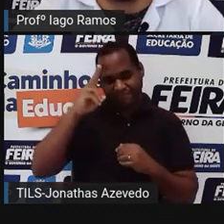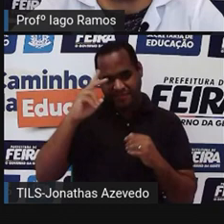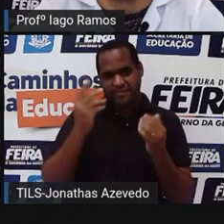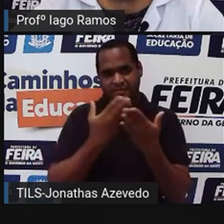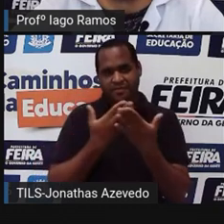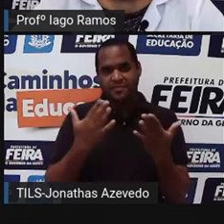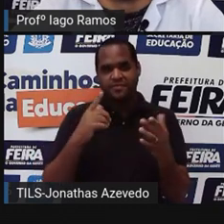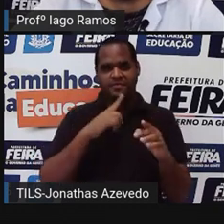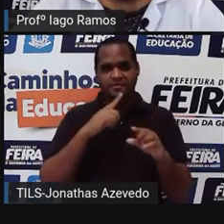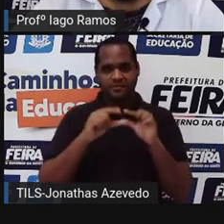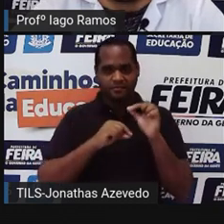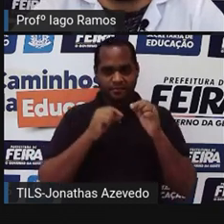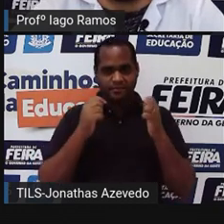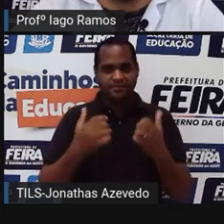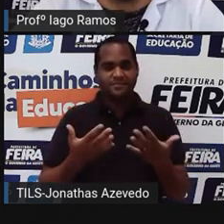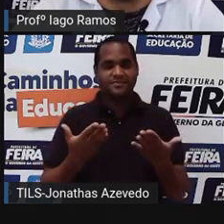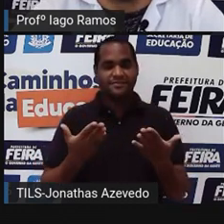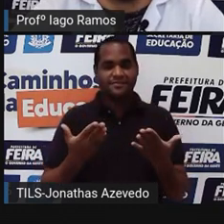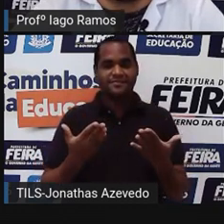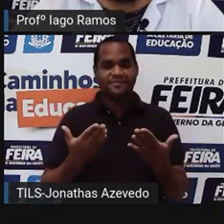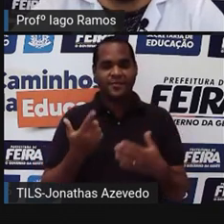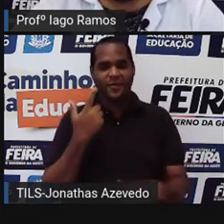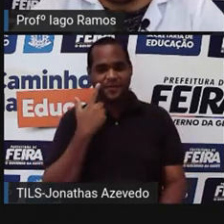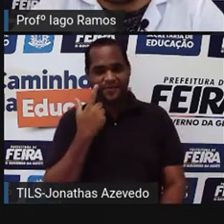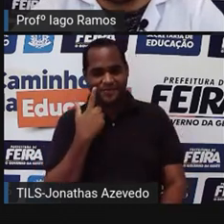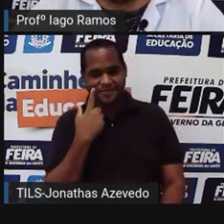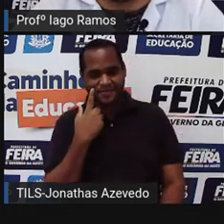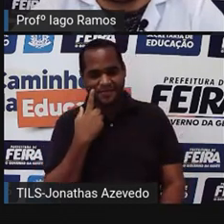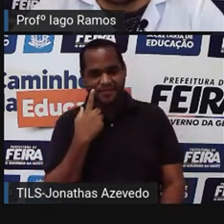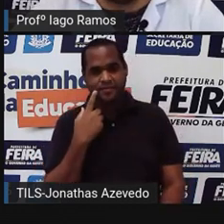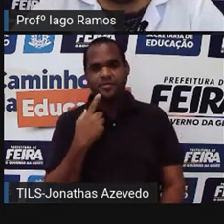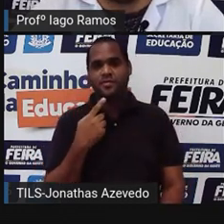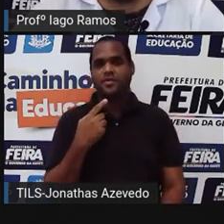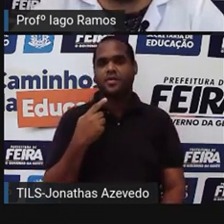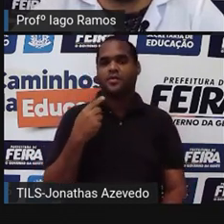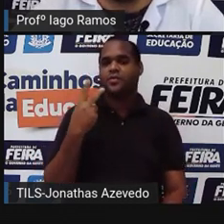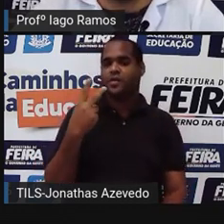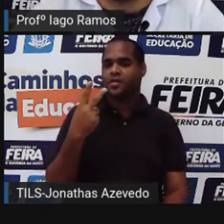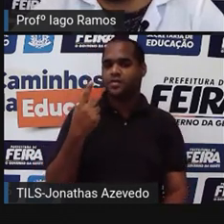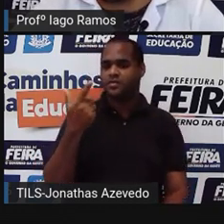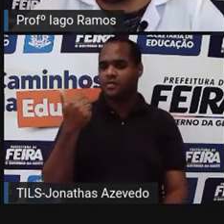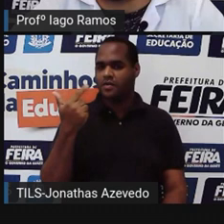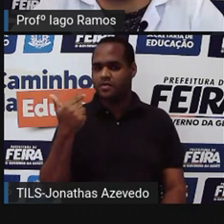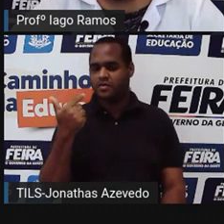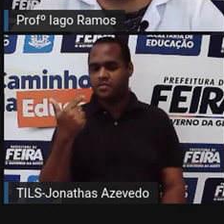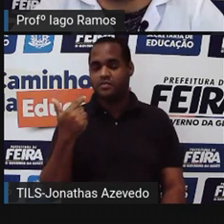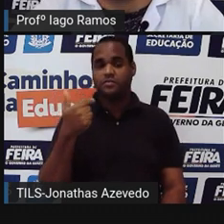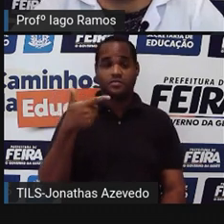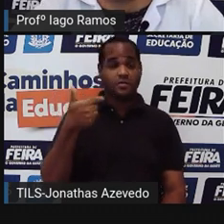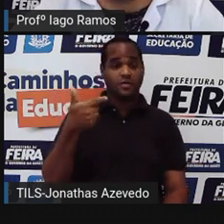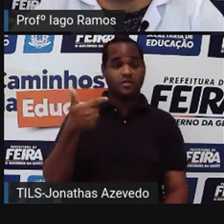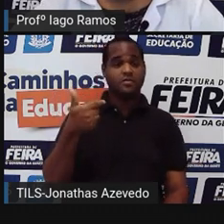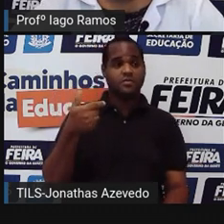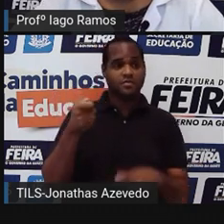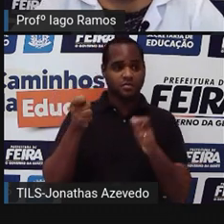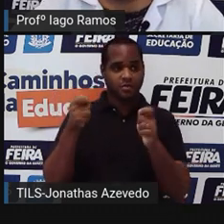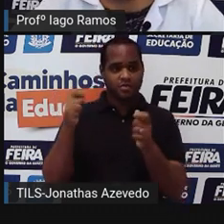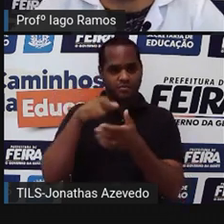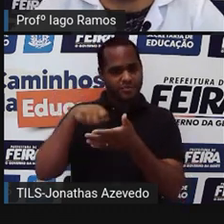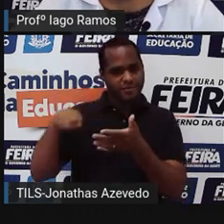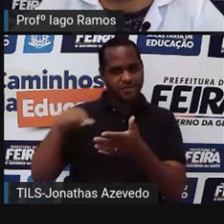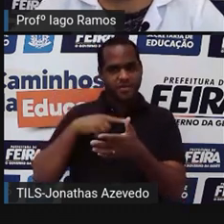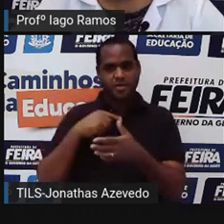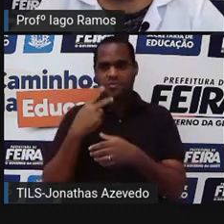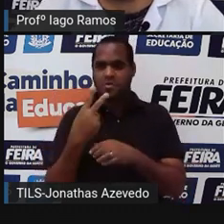você. Olha só. 2 e 12. O 12 eu posso escrever como 2